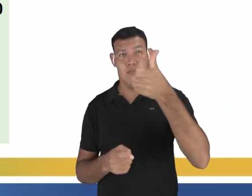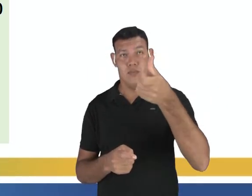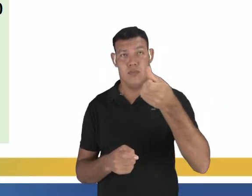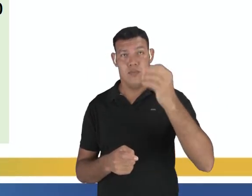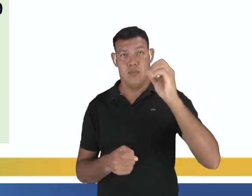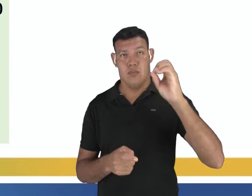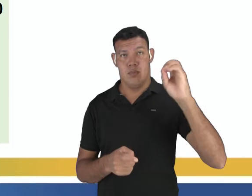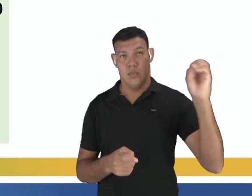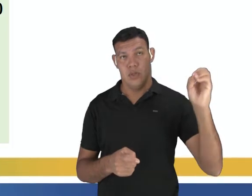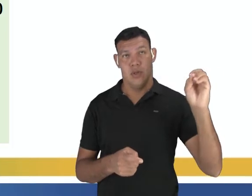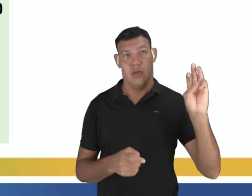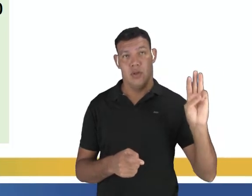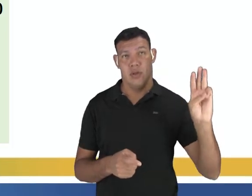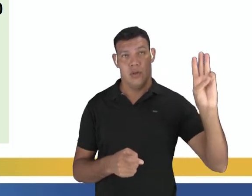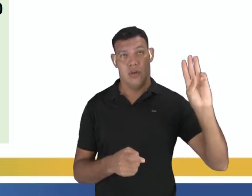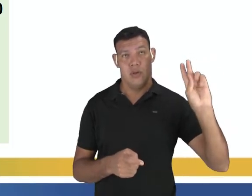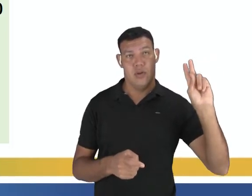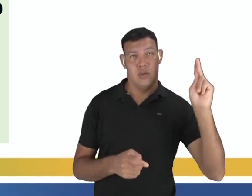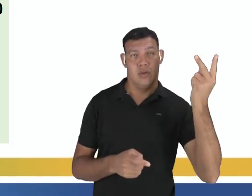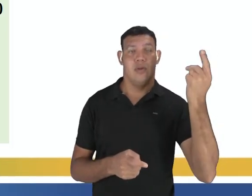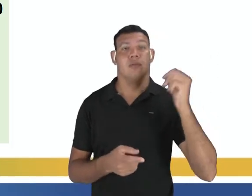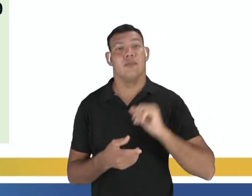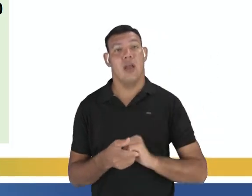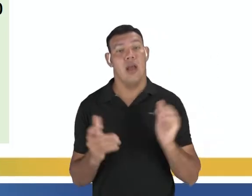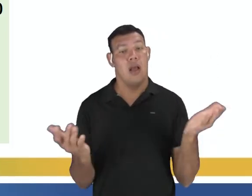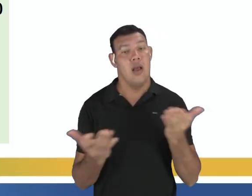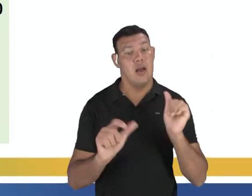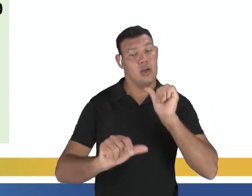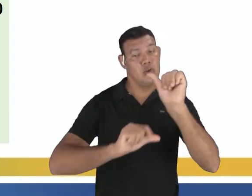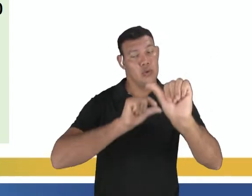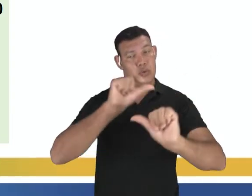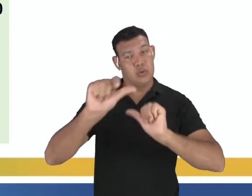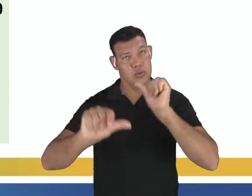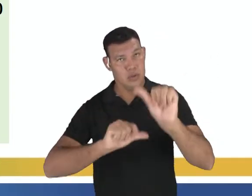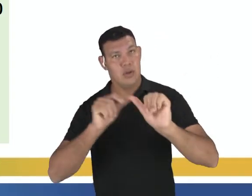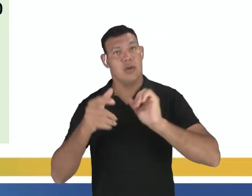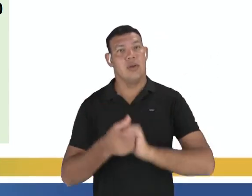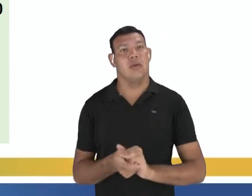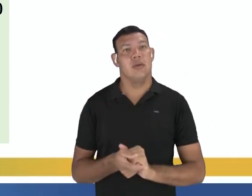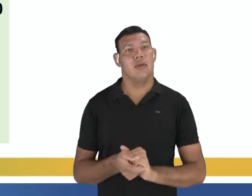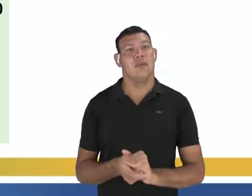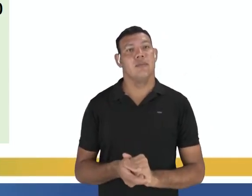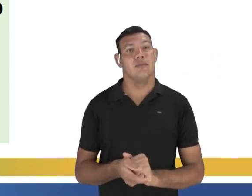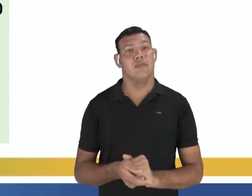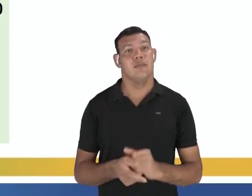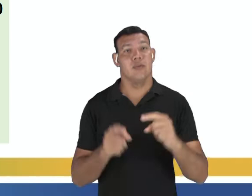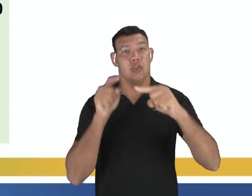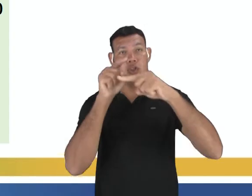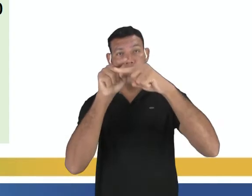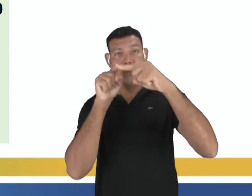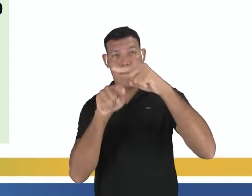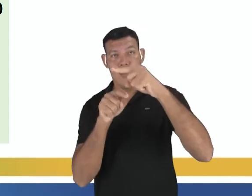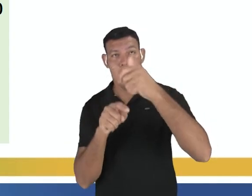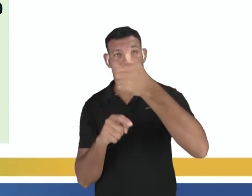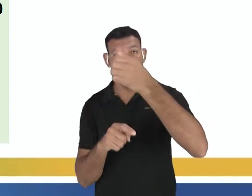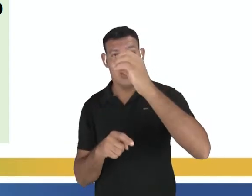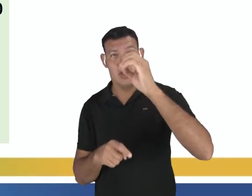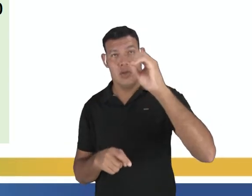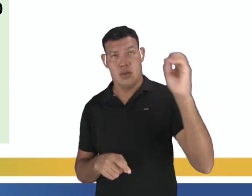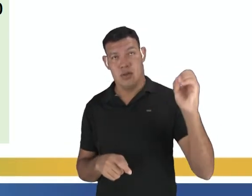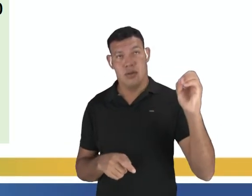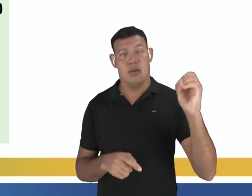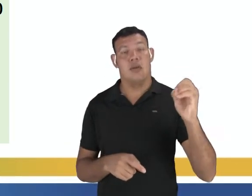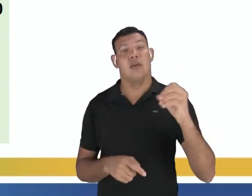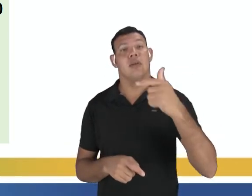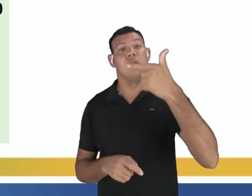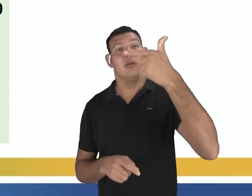watt-hora. Paro por aí? Não, eu tenho que transformar watt-hora em quilowatt-hora, né? Então eu pego esse resultado e divido por 1.000. Vou chegar ao resultado